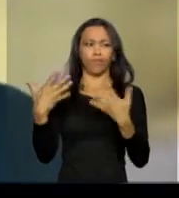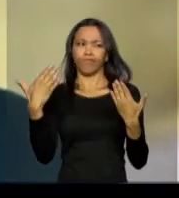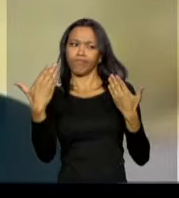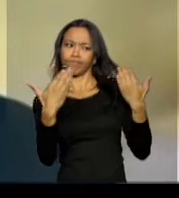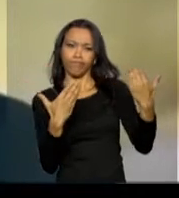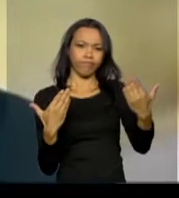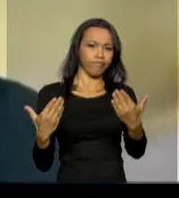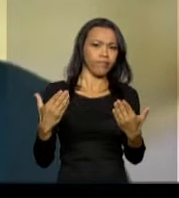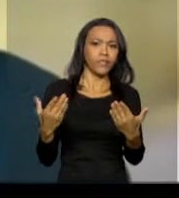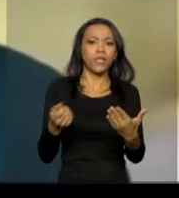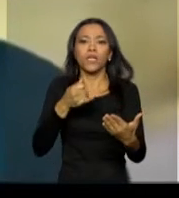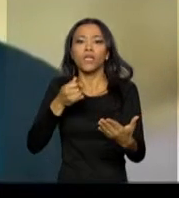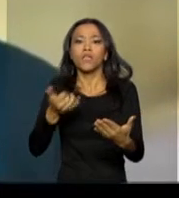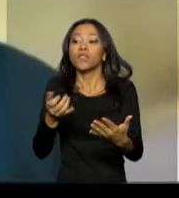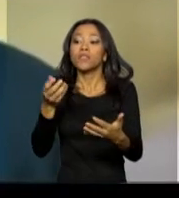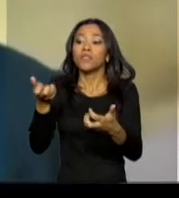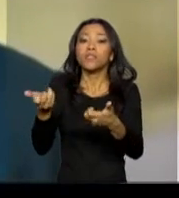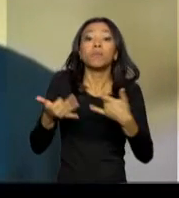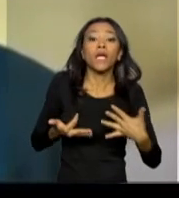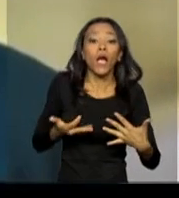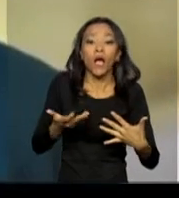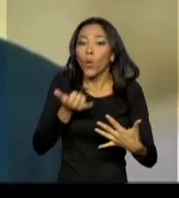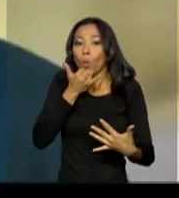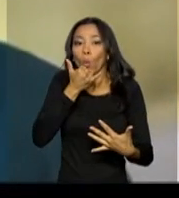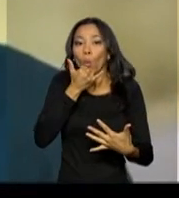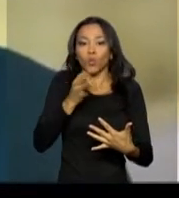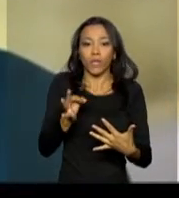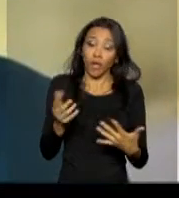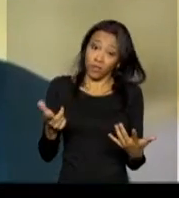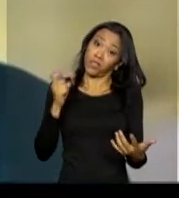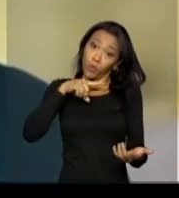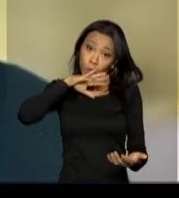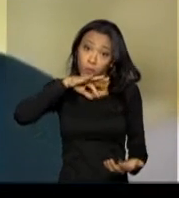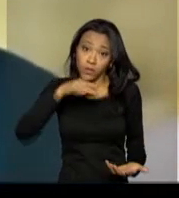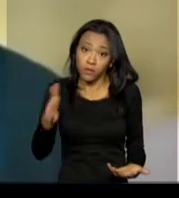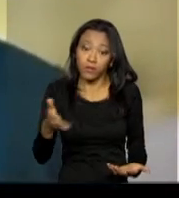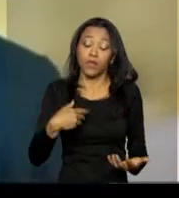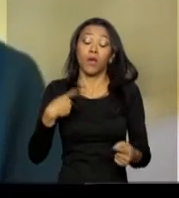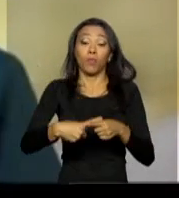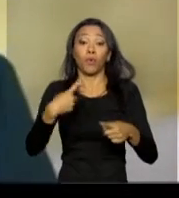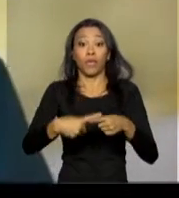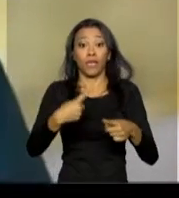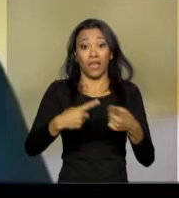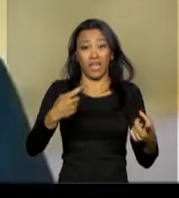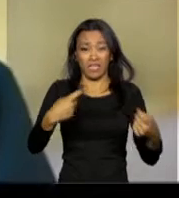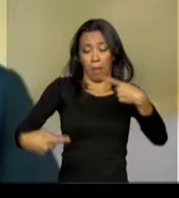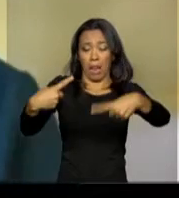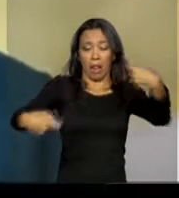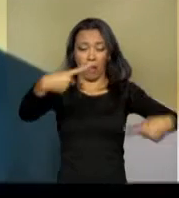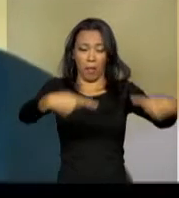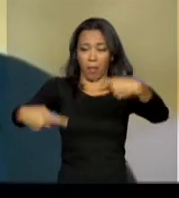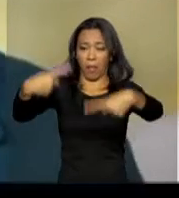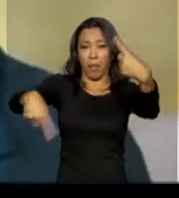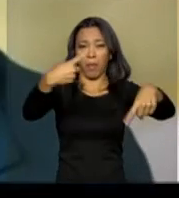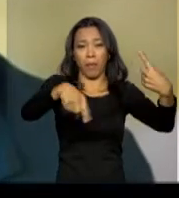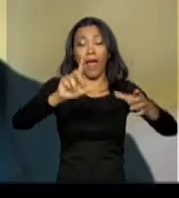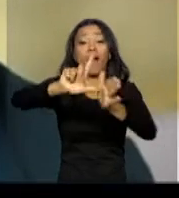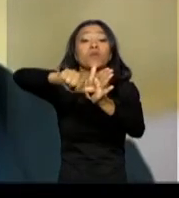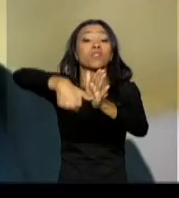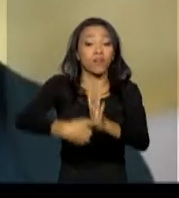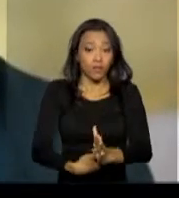desconfiança injustificada, isso é muito ruim. A guerra psicológica pode inibir investimentos e